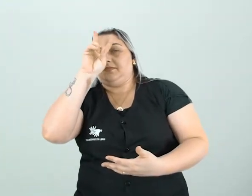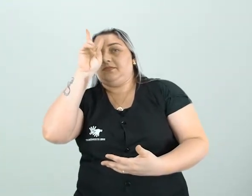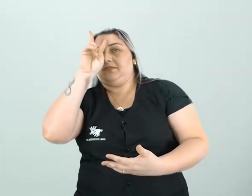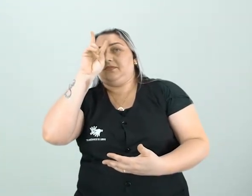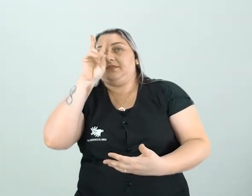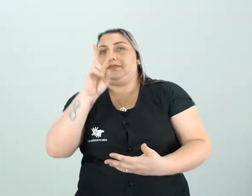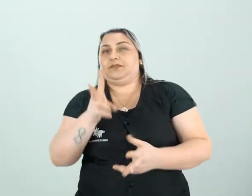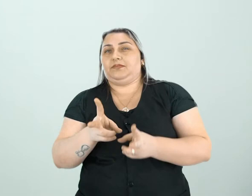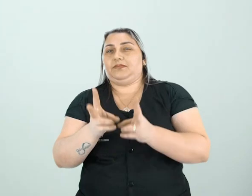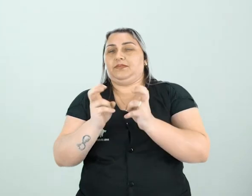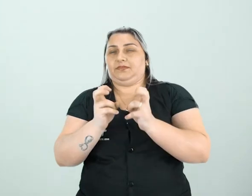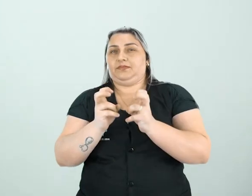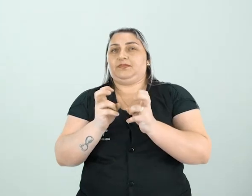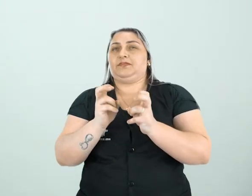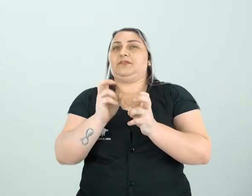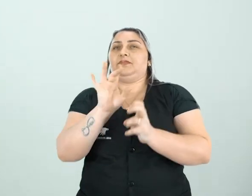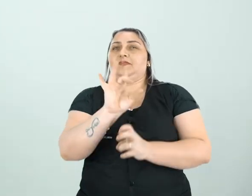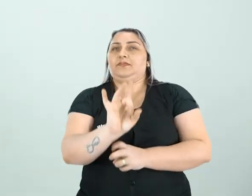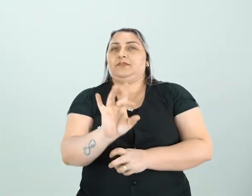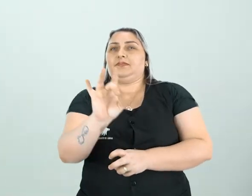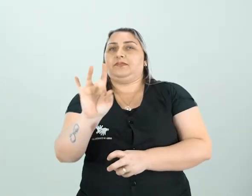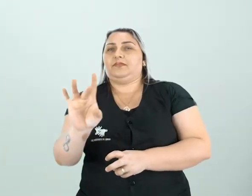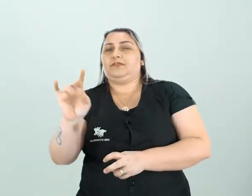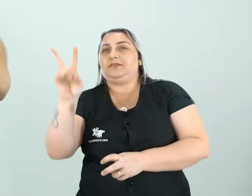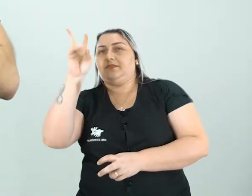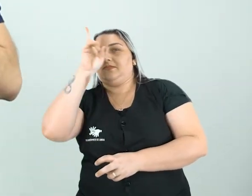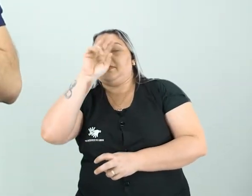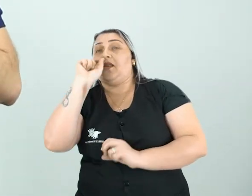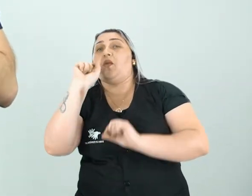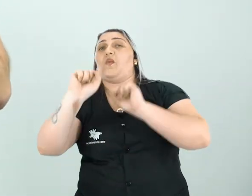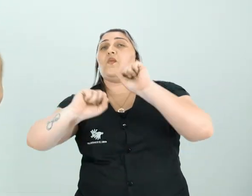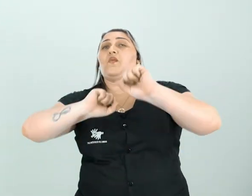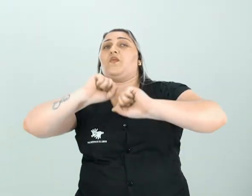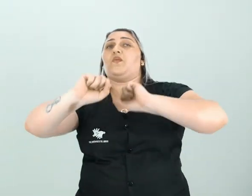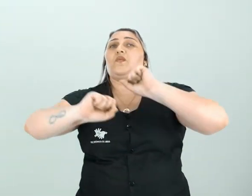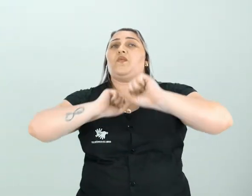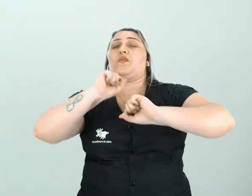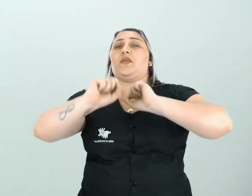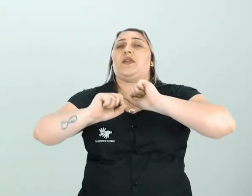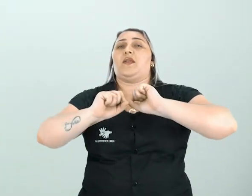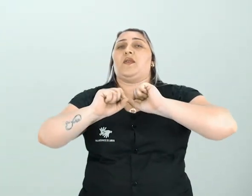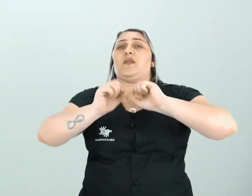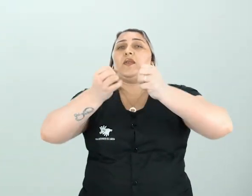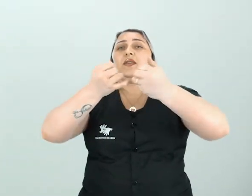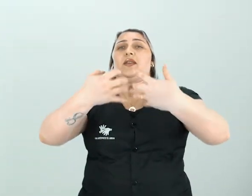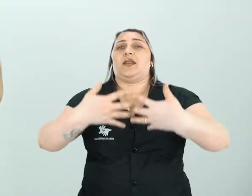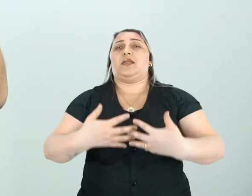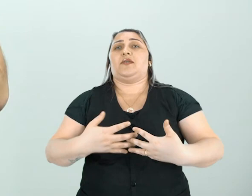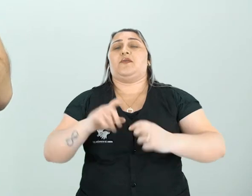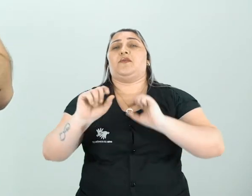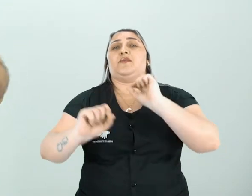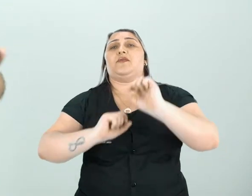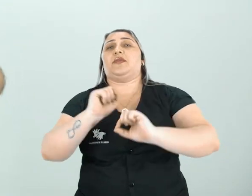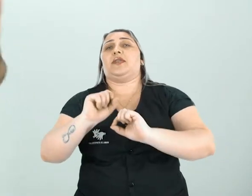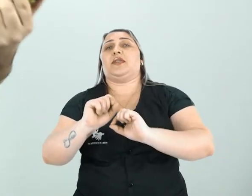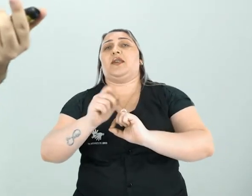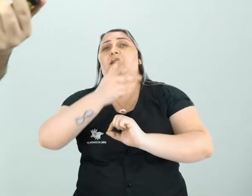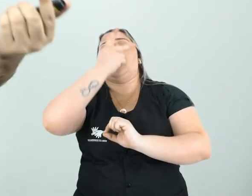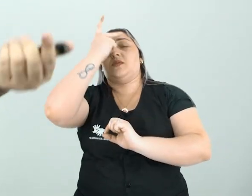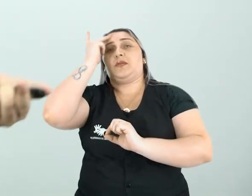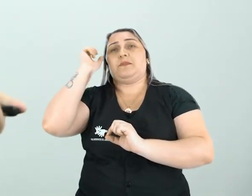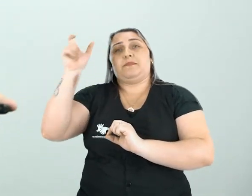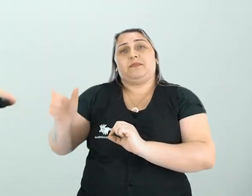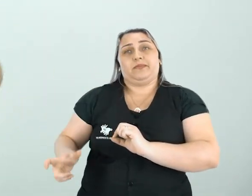observa bem direitinho dentro de cada história o que é o narrador e o que são, o que